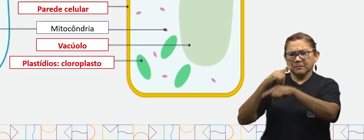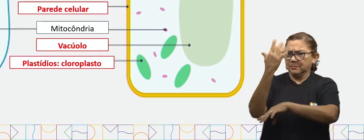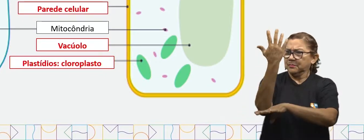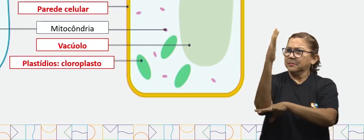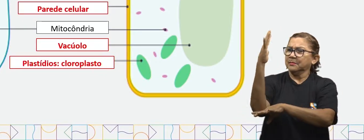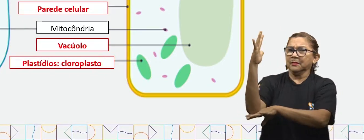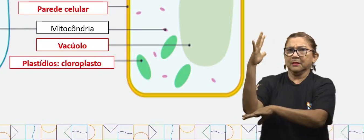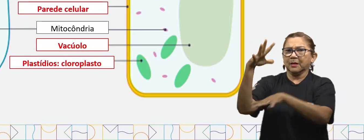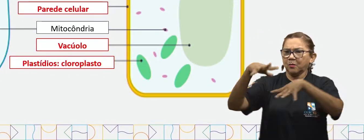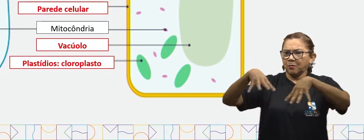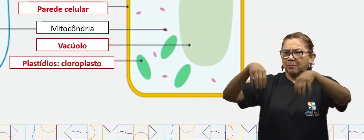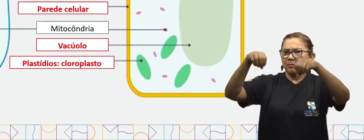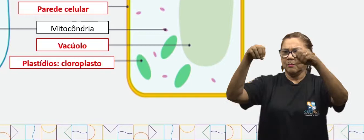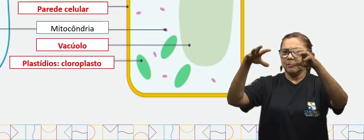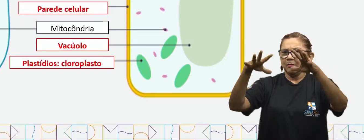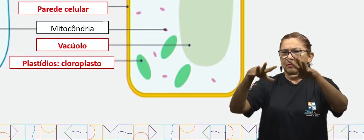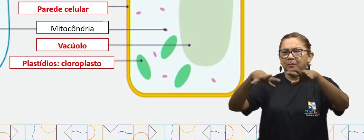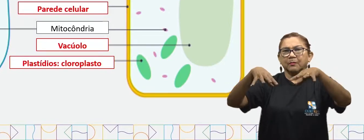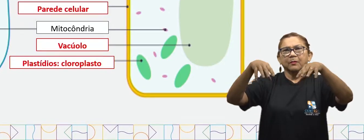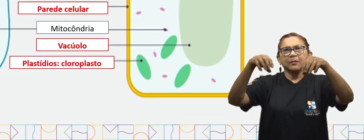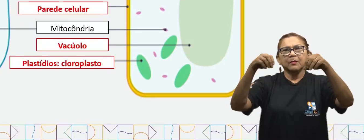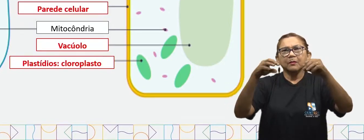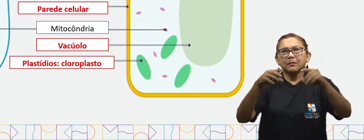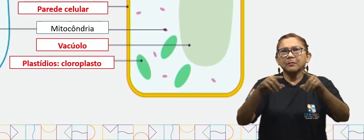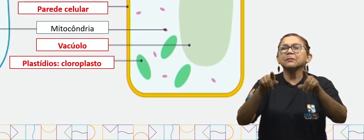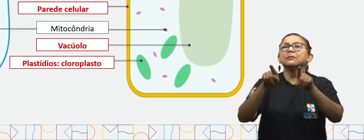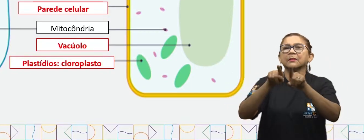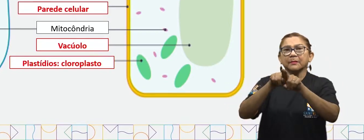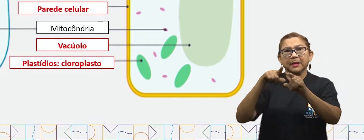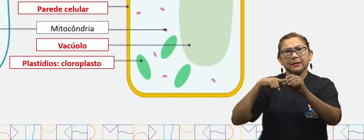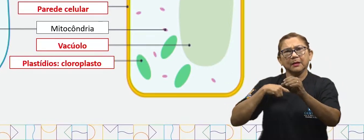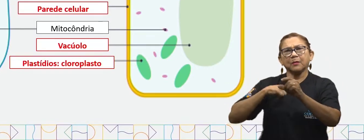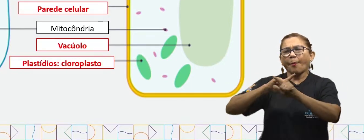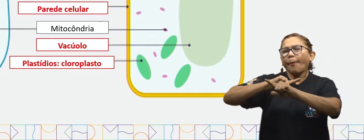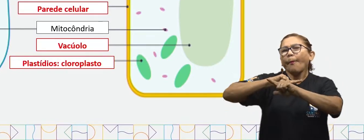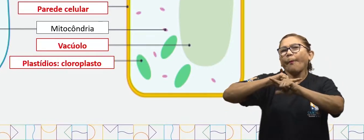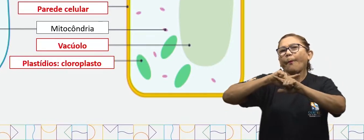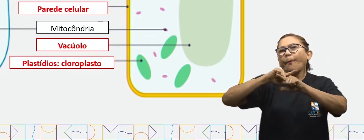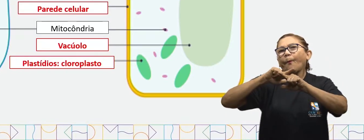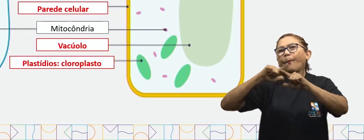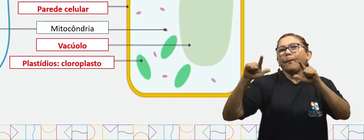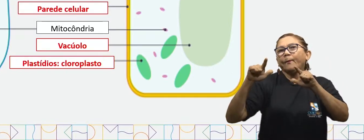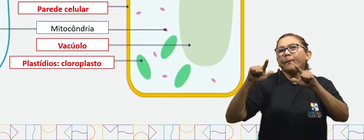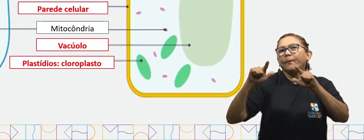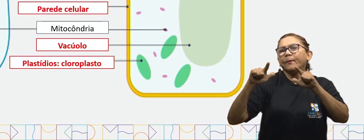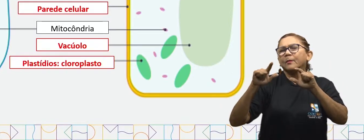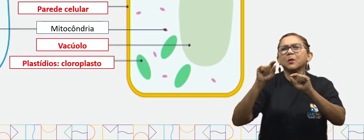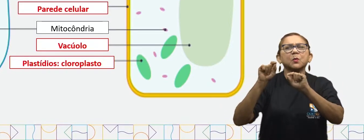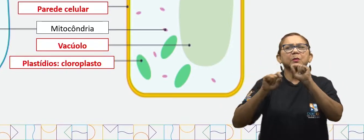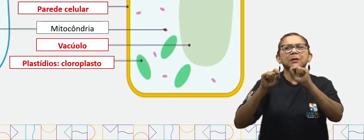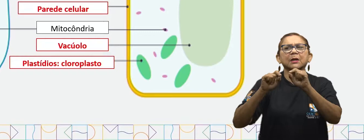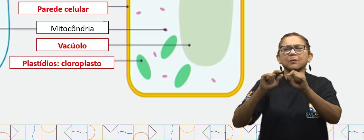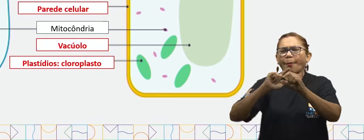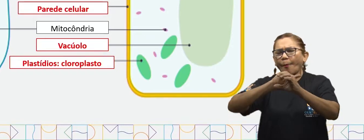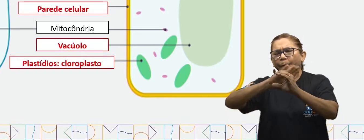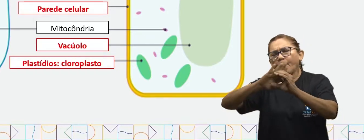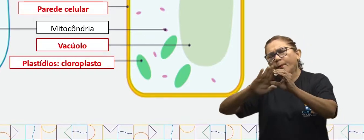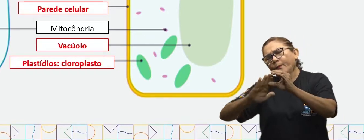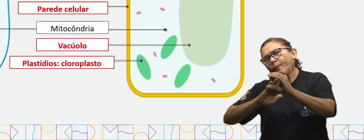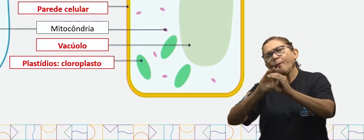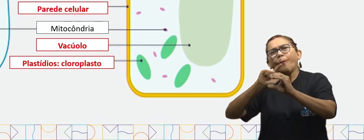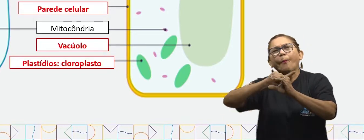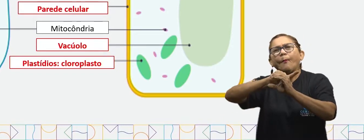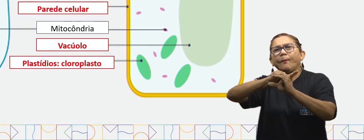e algas possuem também em suas células um vacúolo. Isto é, uma espécie de bolsa que